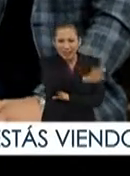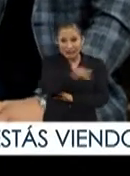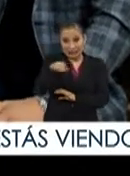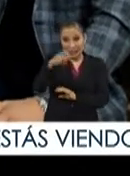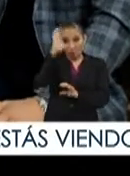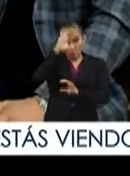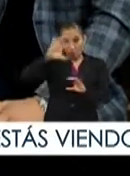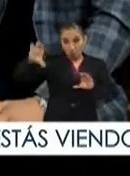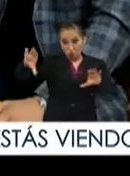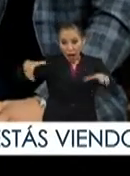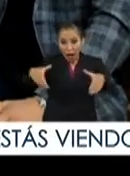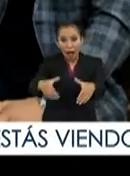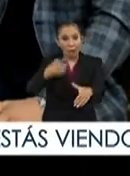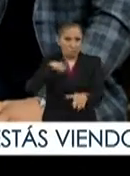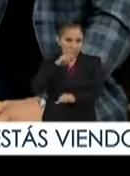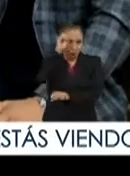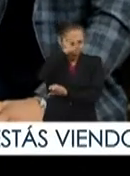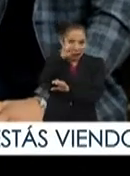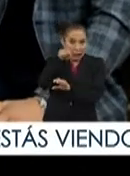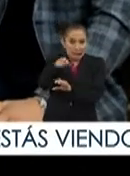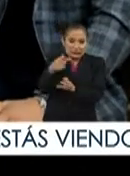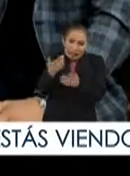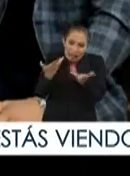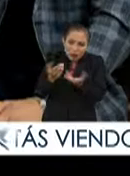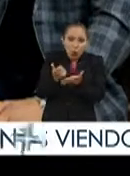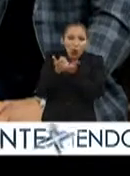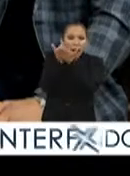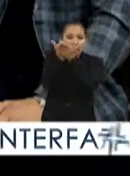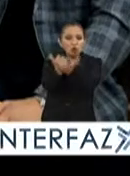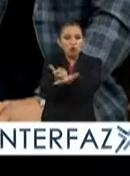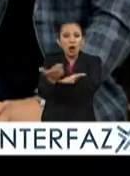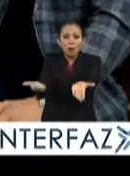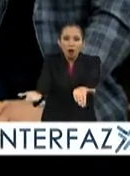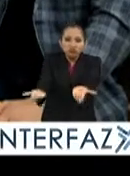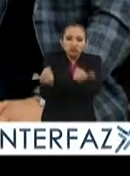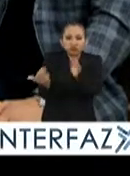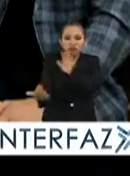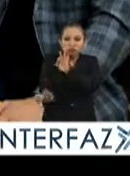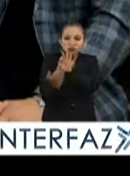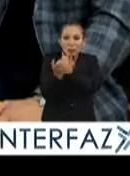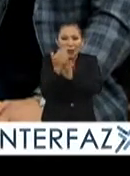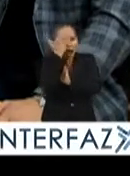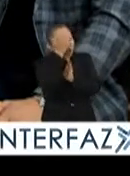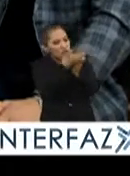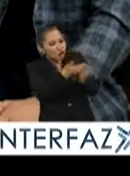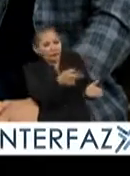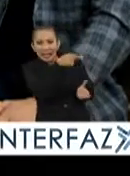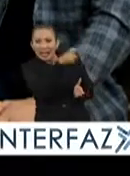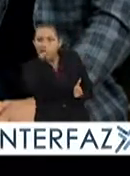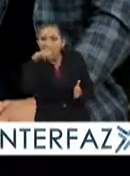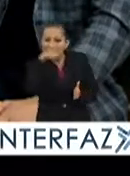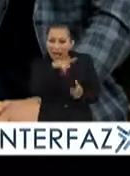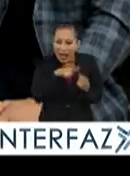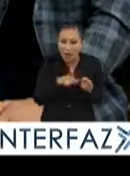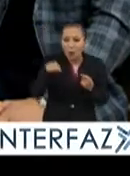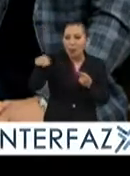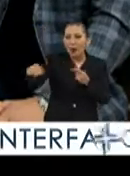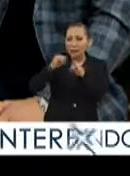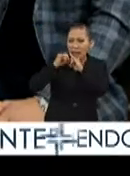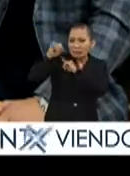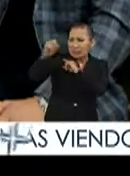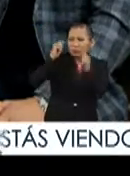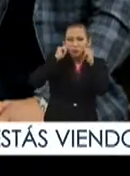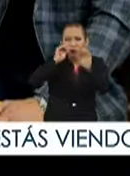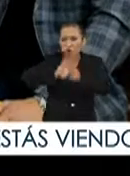a cultura tem, na minha opinião, que ter esse papel da aproximação, de tirar barreiras da língua, barreiras da